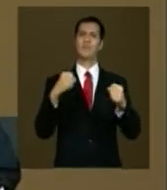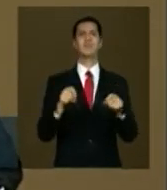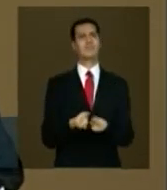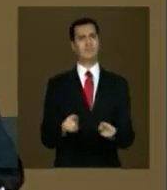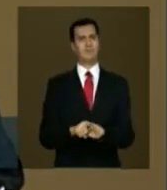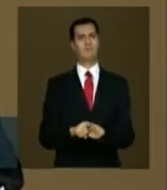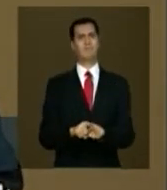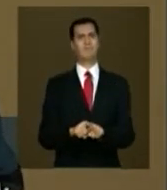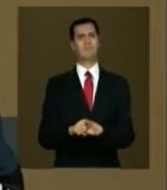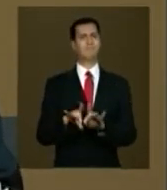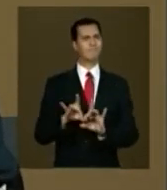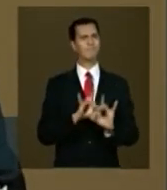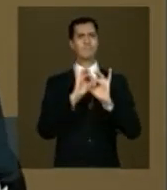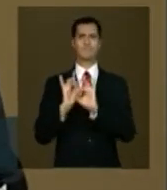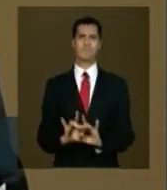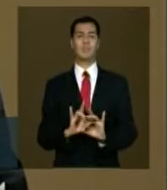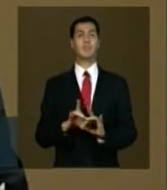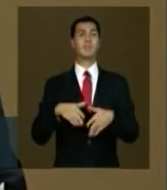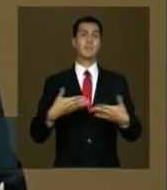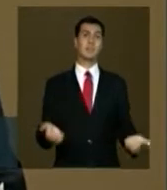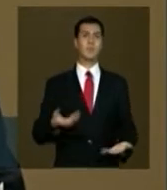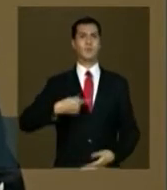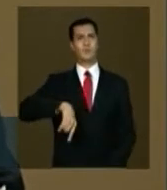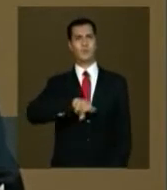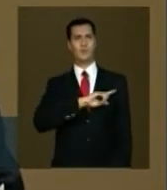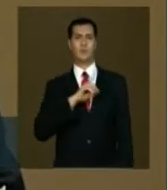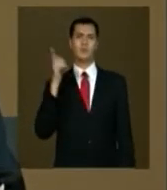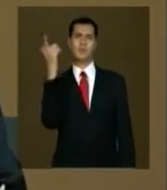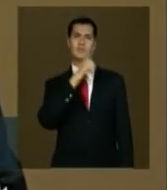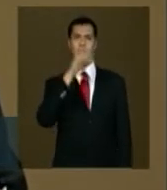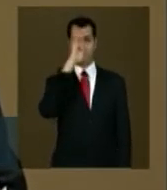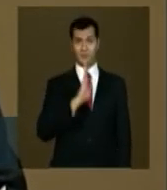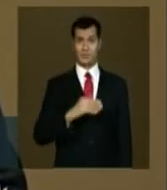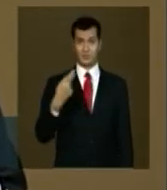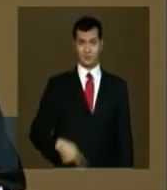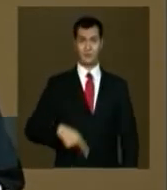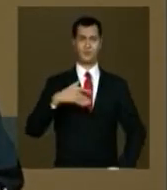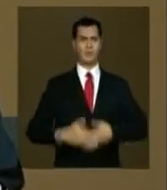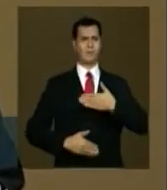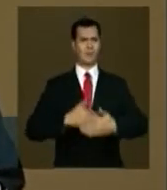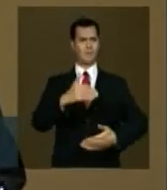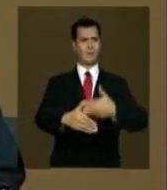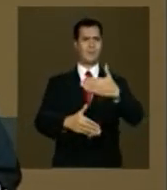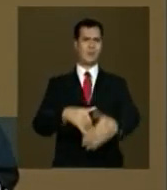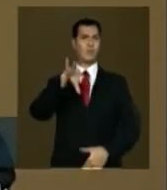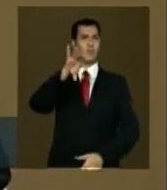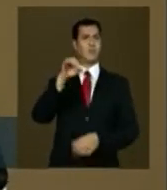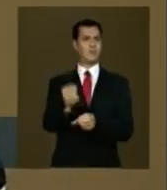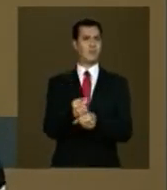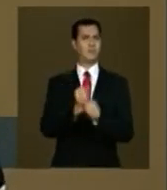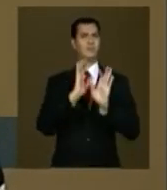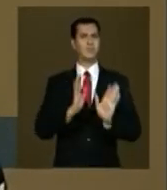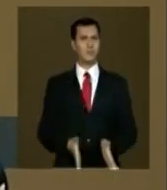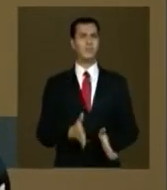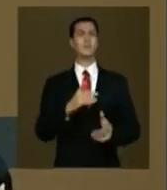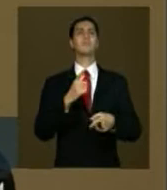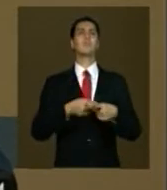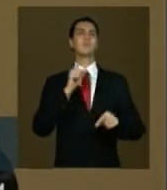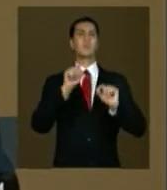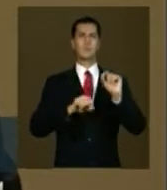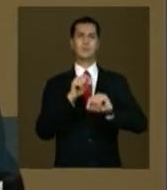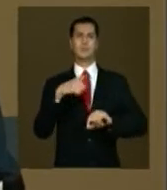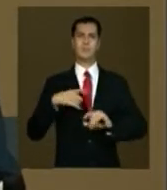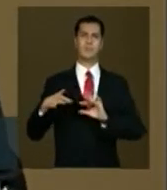portanto todo o avanço que nós temos conseguido construir no Brasil nesses últimos 9 anos se deve uma integração